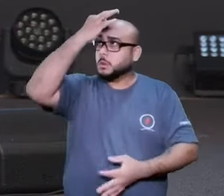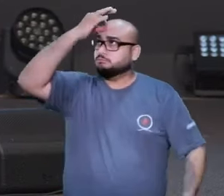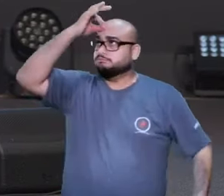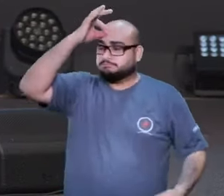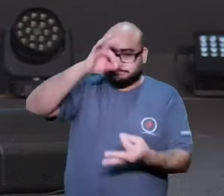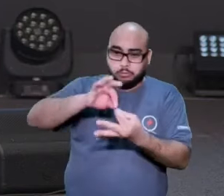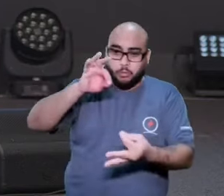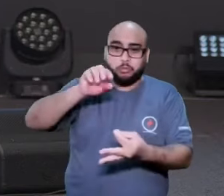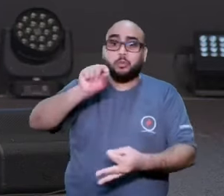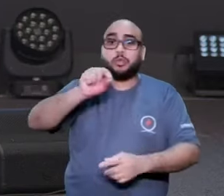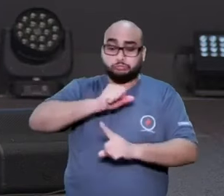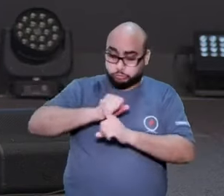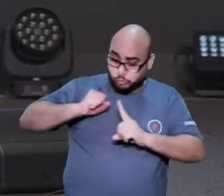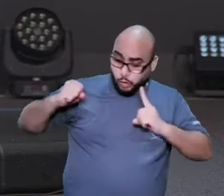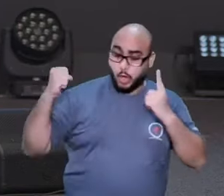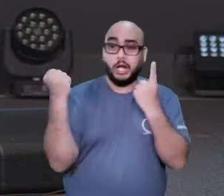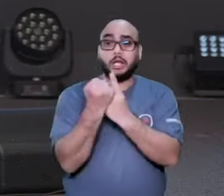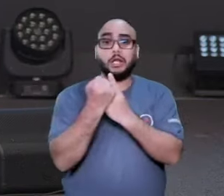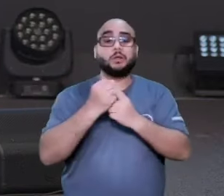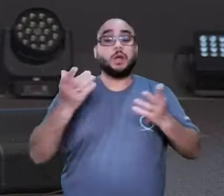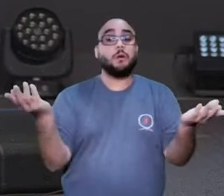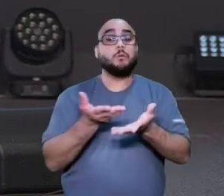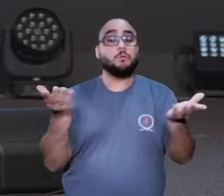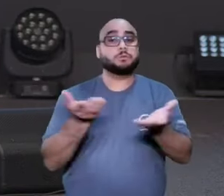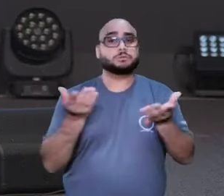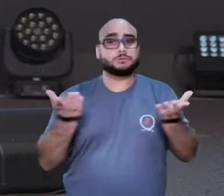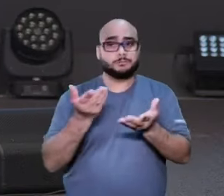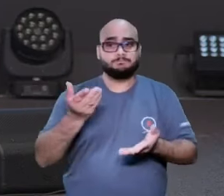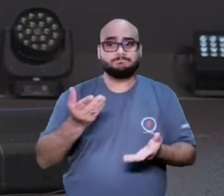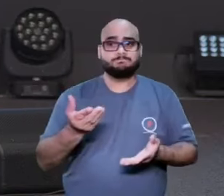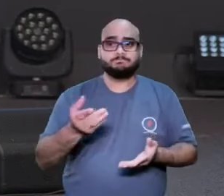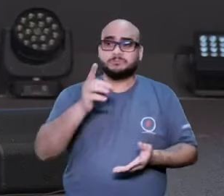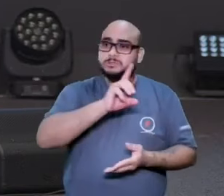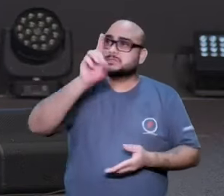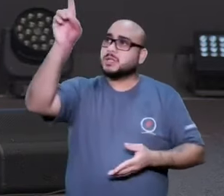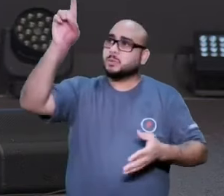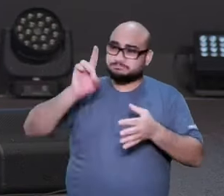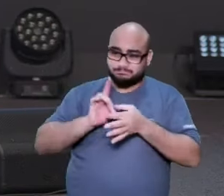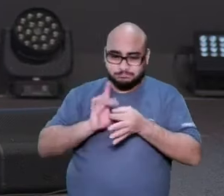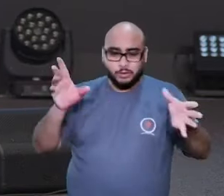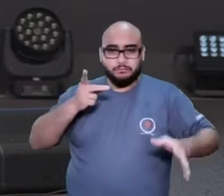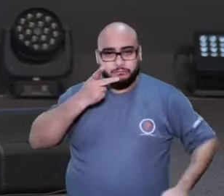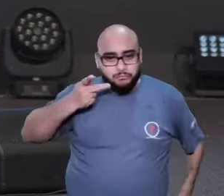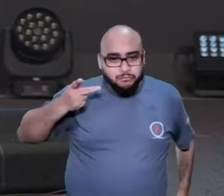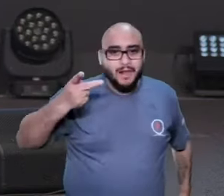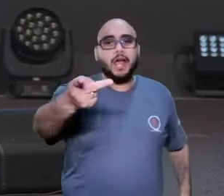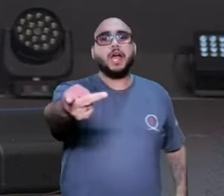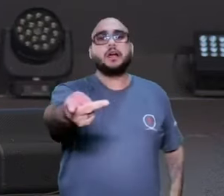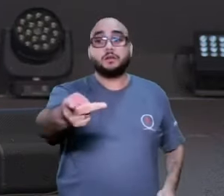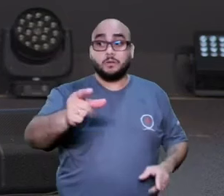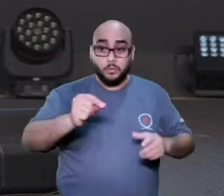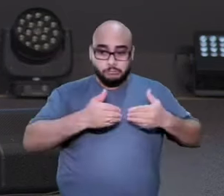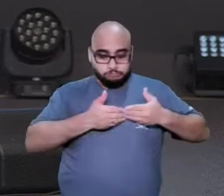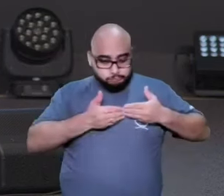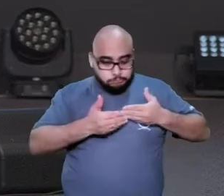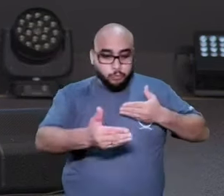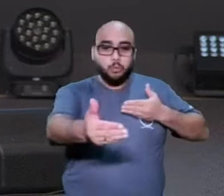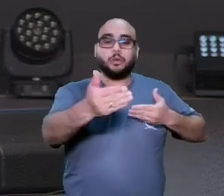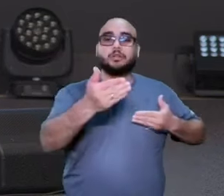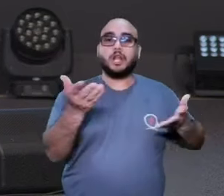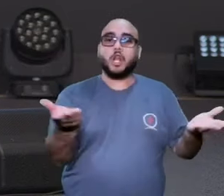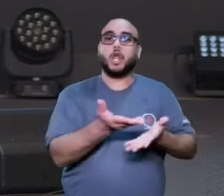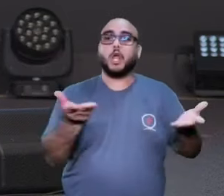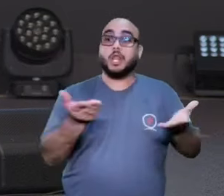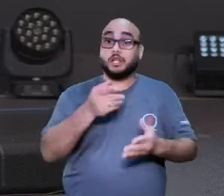sociais e hoje eu tô autorizado por Ele para lhe dizer que a partir de hoje